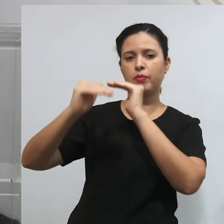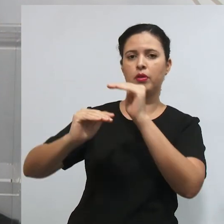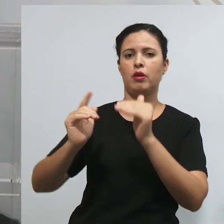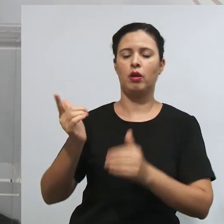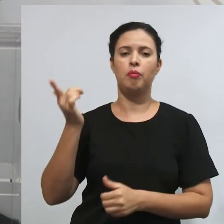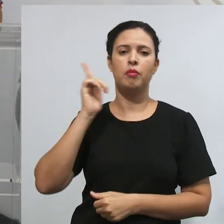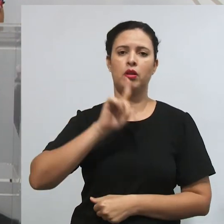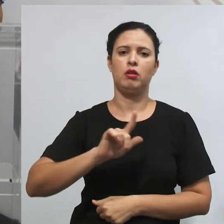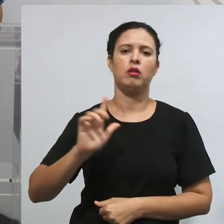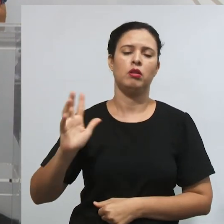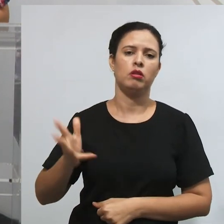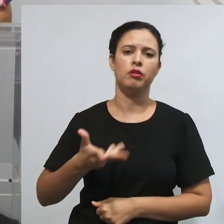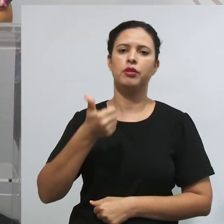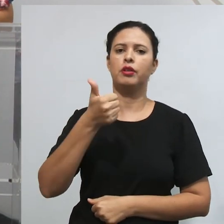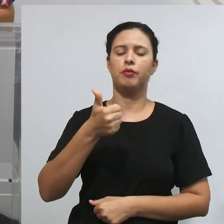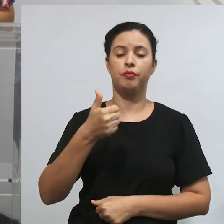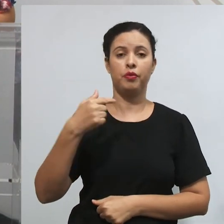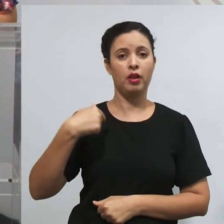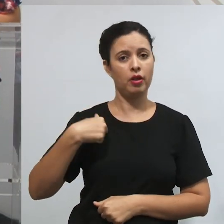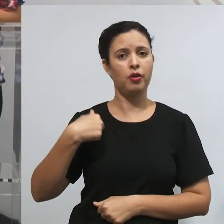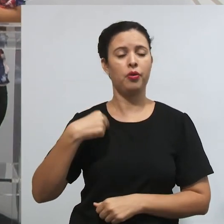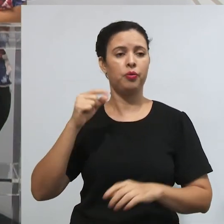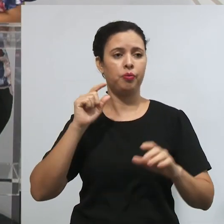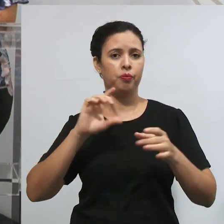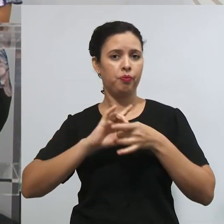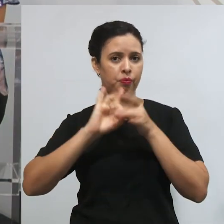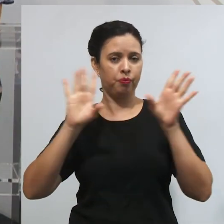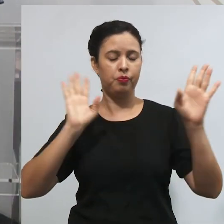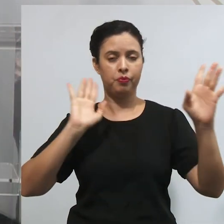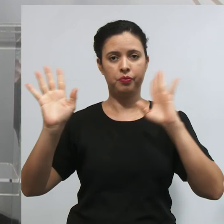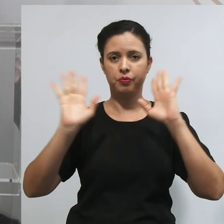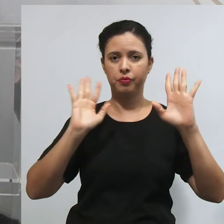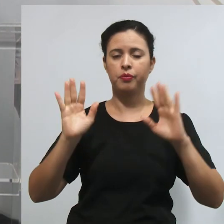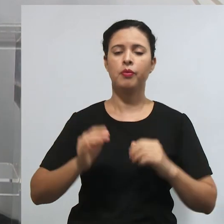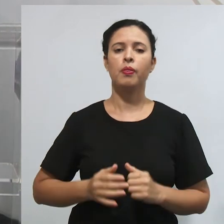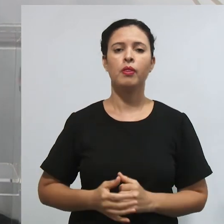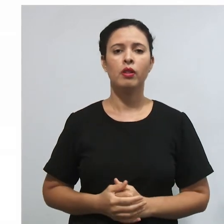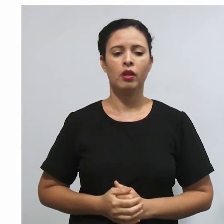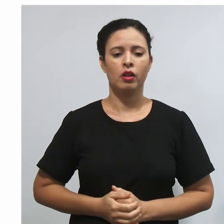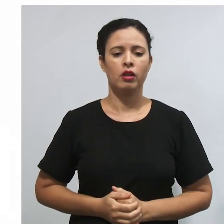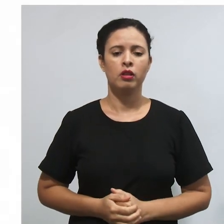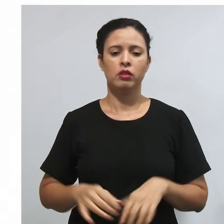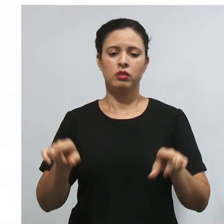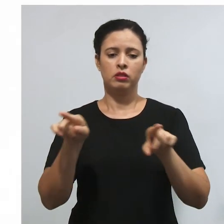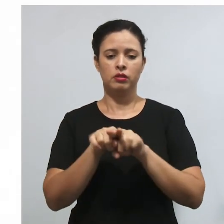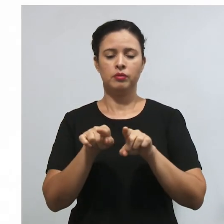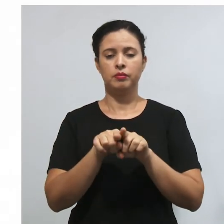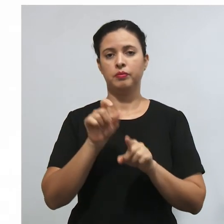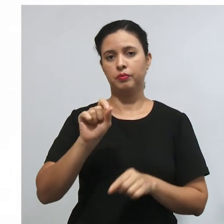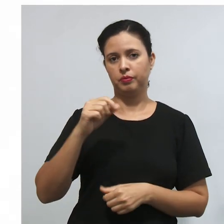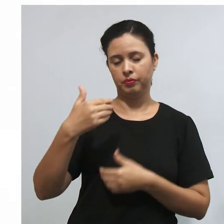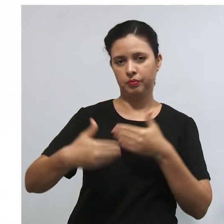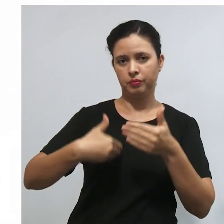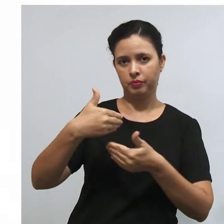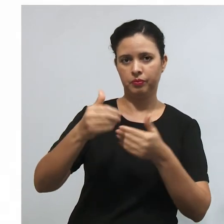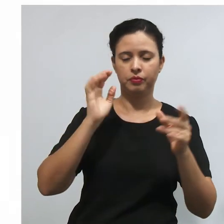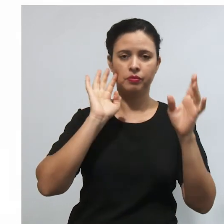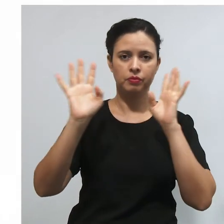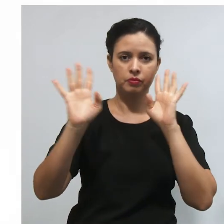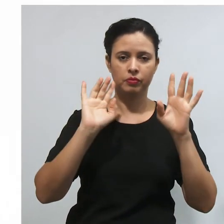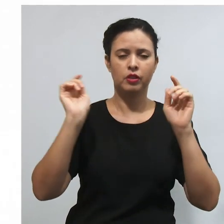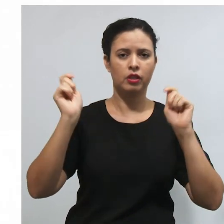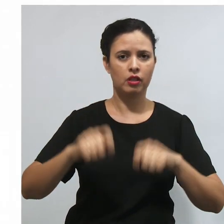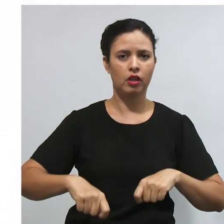nossa prática, quando a gente se permite essa reflexão. Ainda podemos dizer que, durante esse processo da reflexão, nos